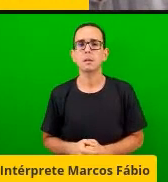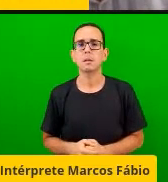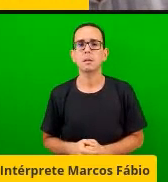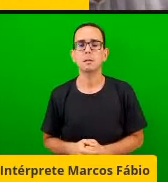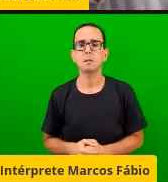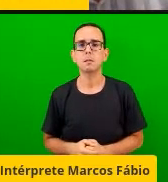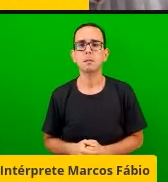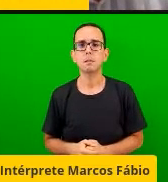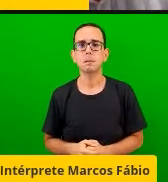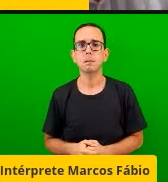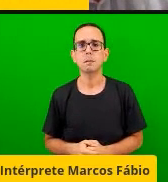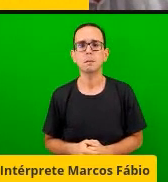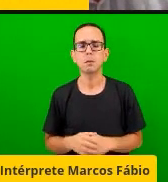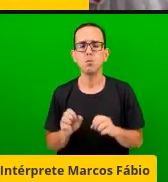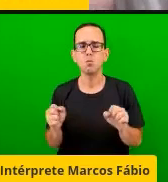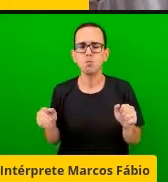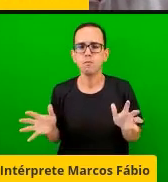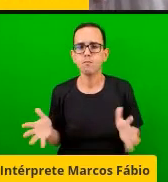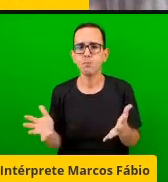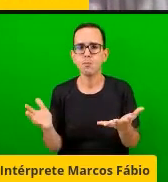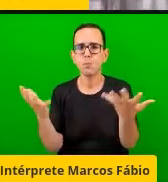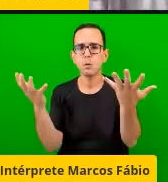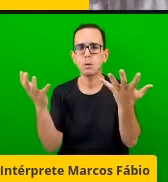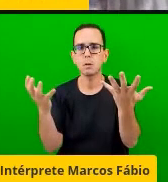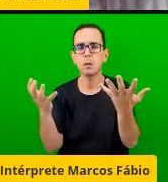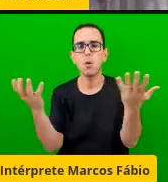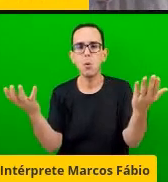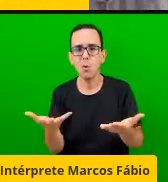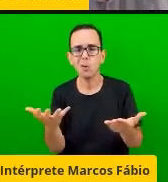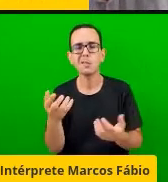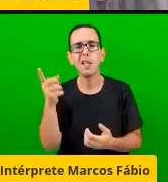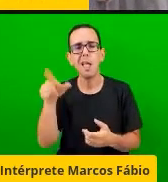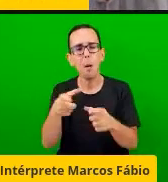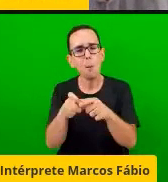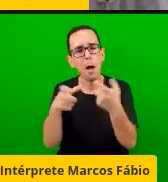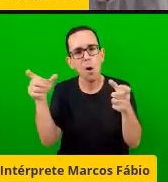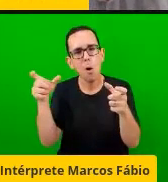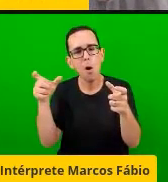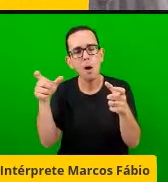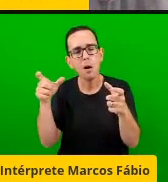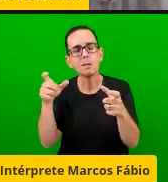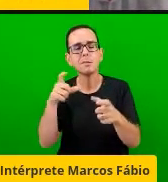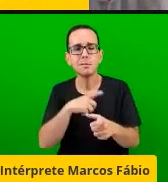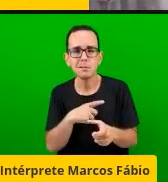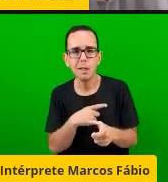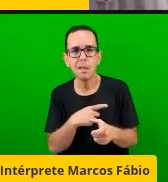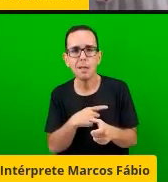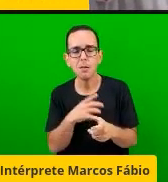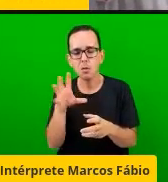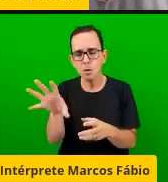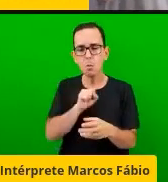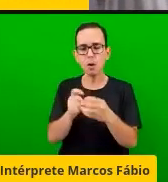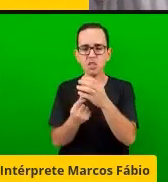um investimento que ele atualmente é o maior em termos de infraestrutura e de aporte de capital. Nós vamos ter o